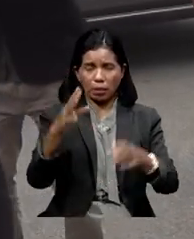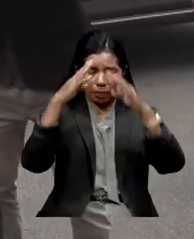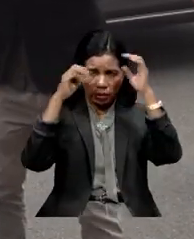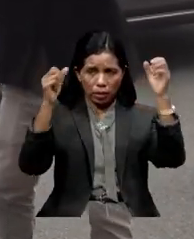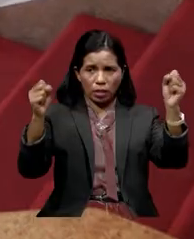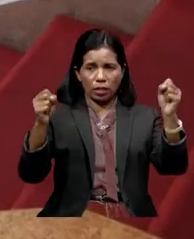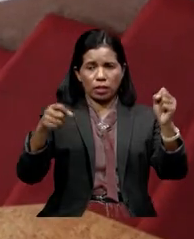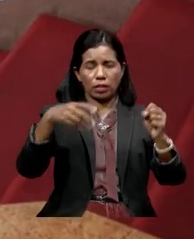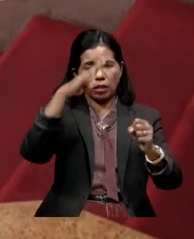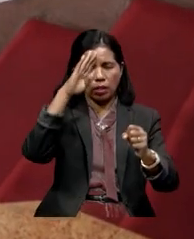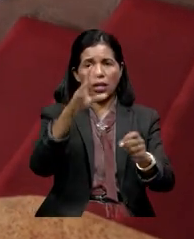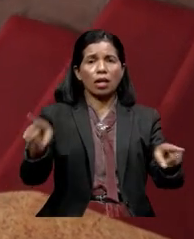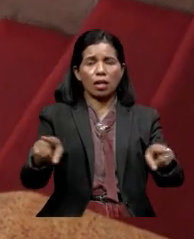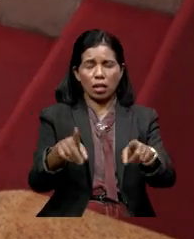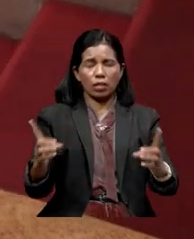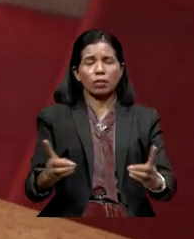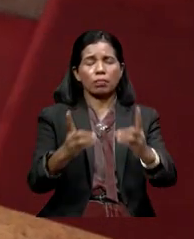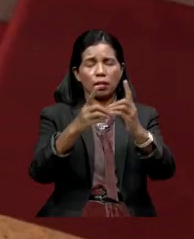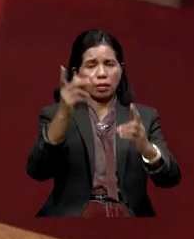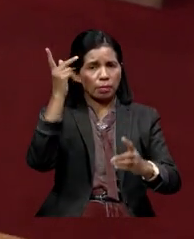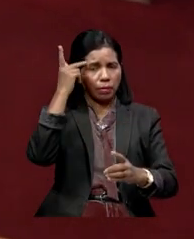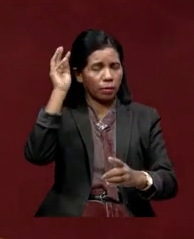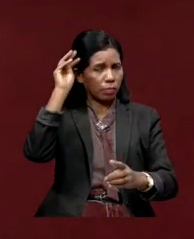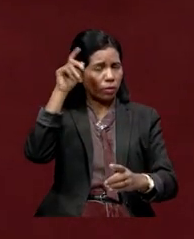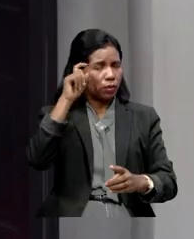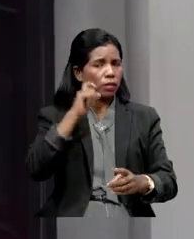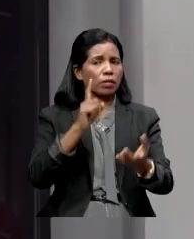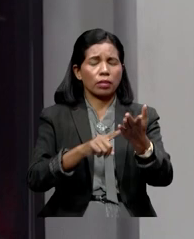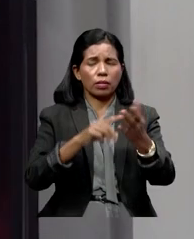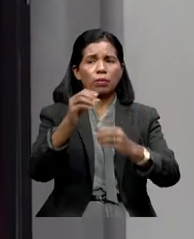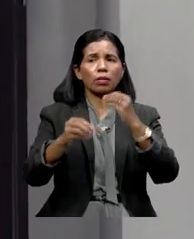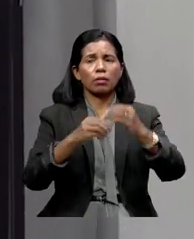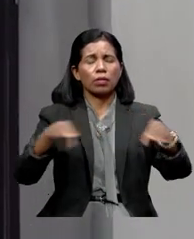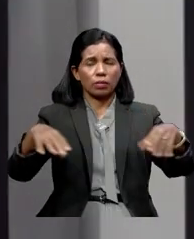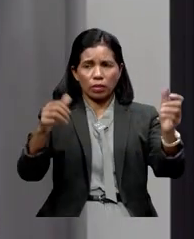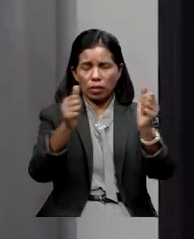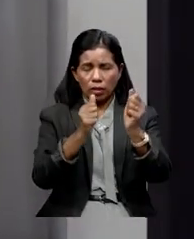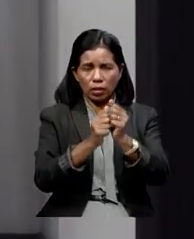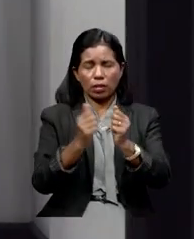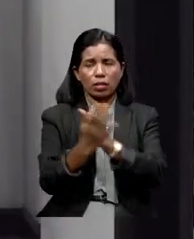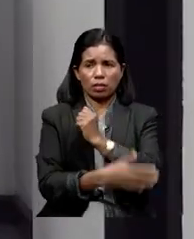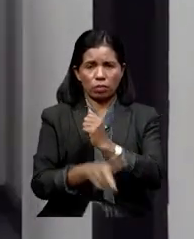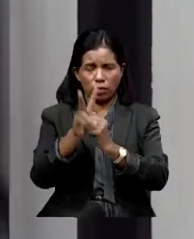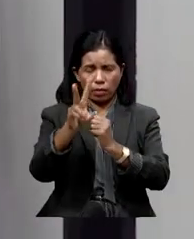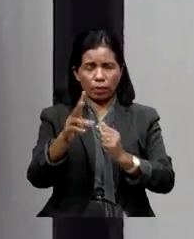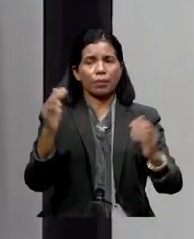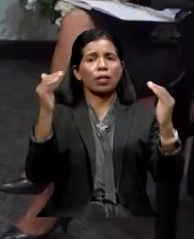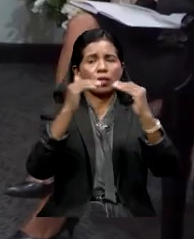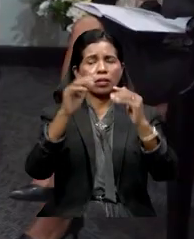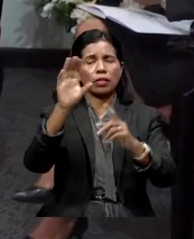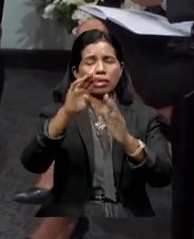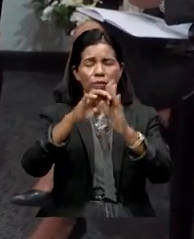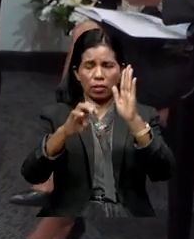Saharaui assurumalo o primeiro-ministro Karalasan Agusman ou discute com a cooperação bilateral entre Rei Rua. A fim de encontro, se